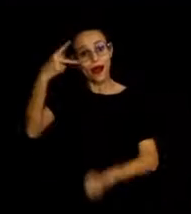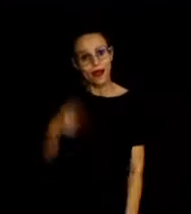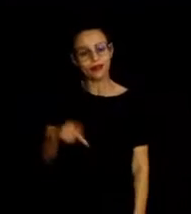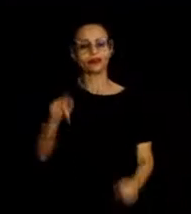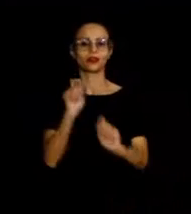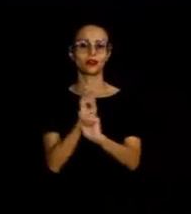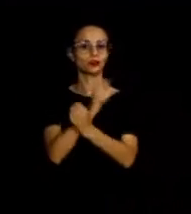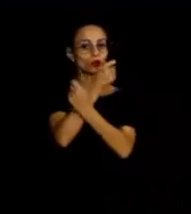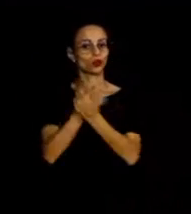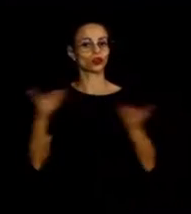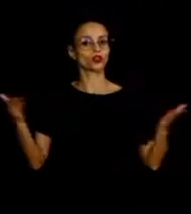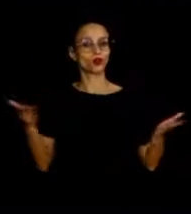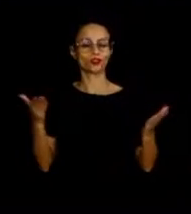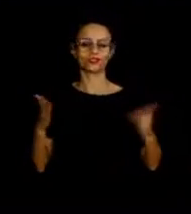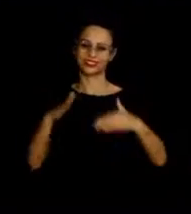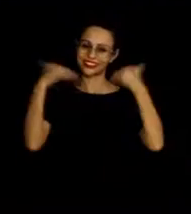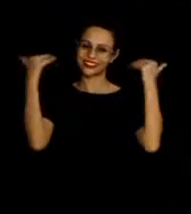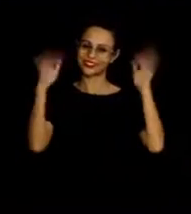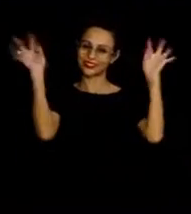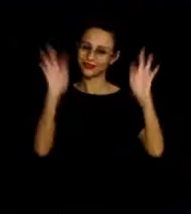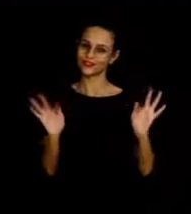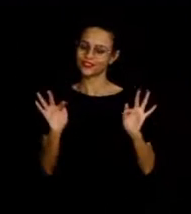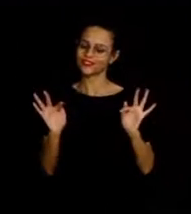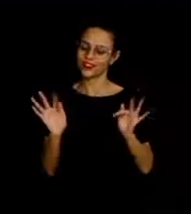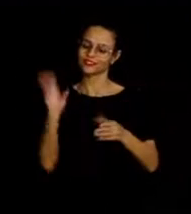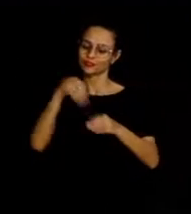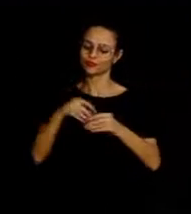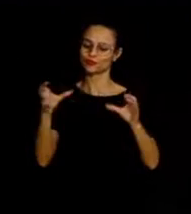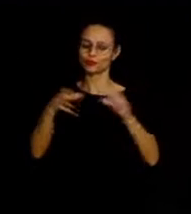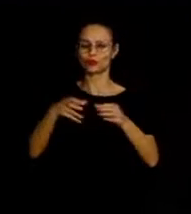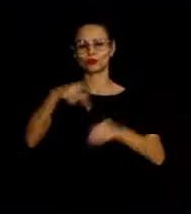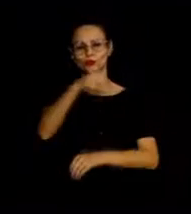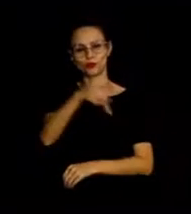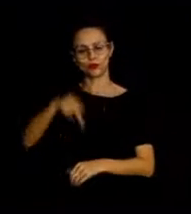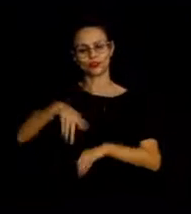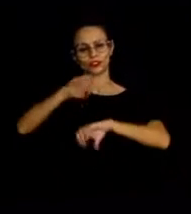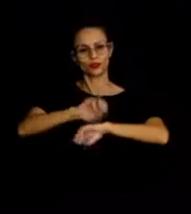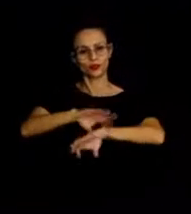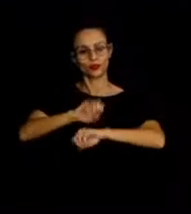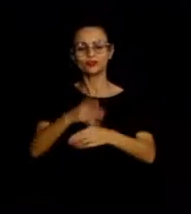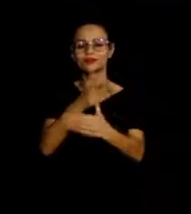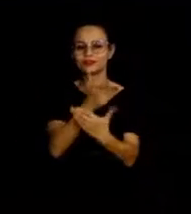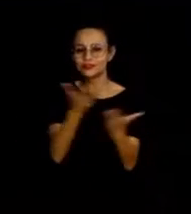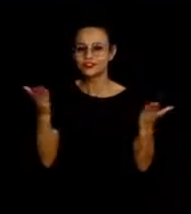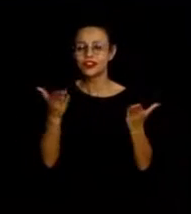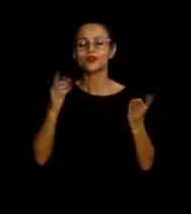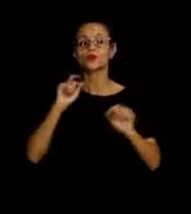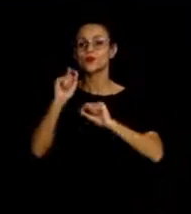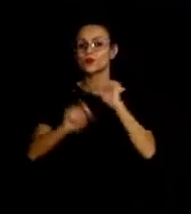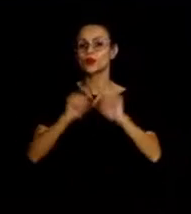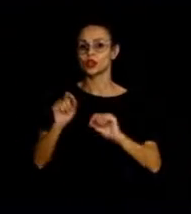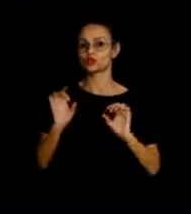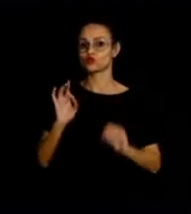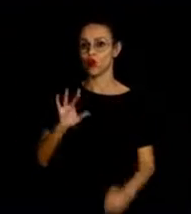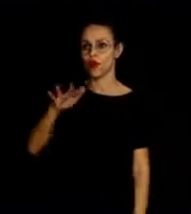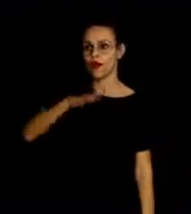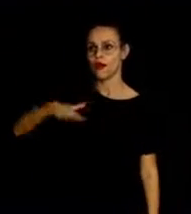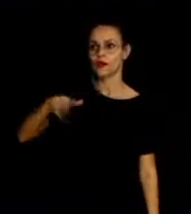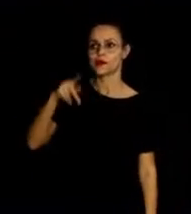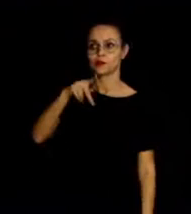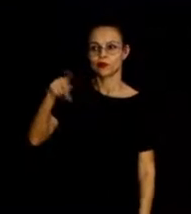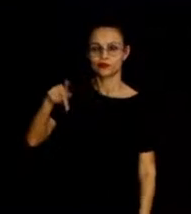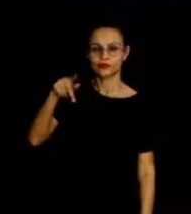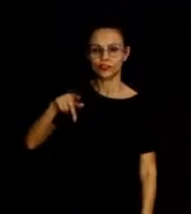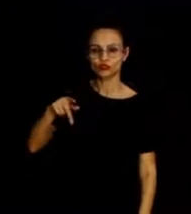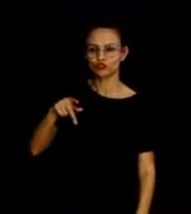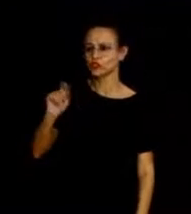PUC e hoje tenho a felicidade de poder integrar o quadro docente cercado de não apenas professoras e